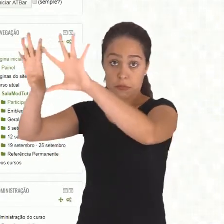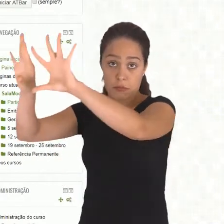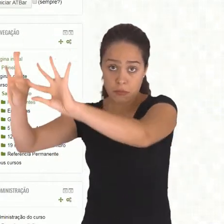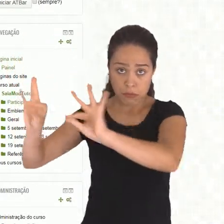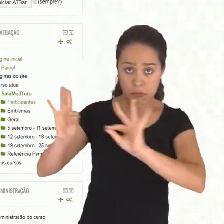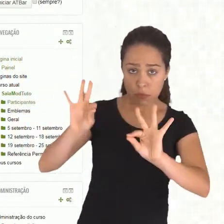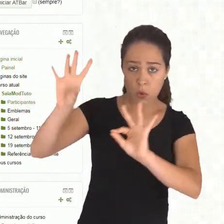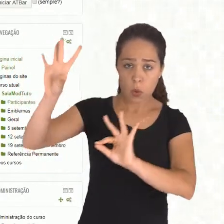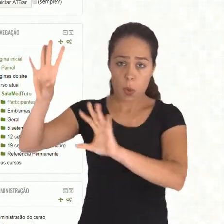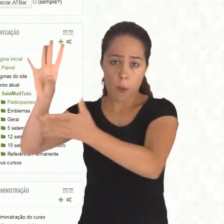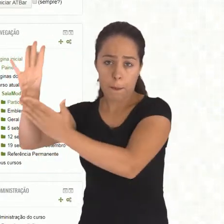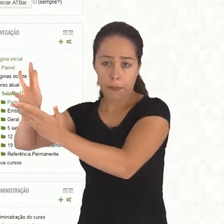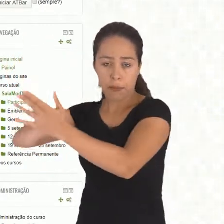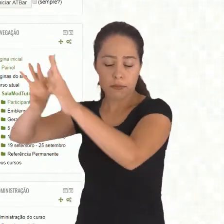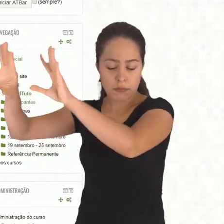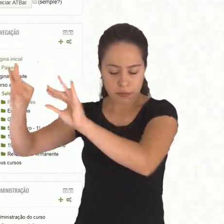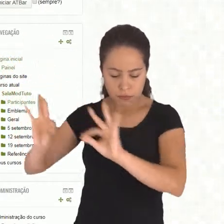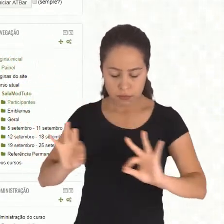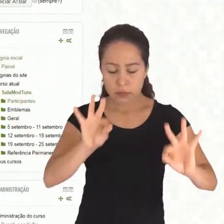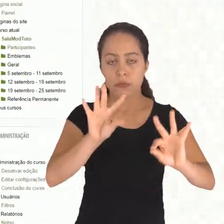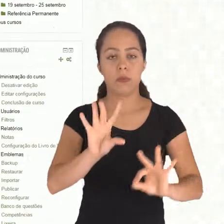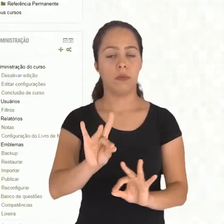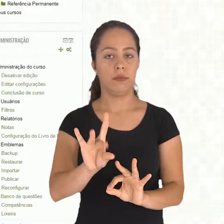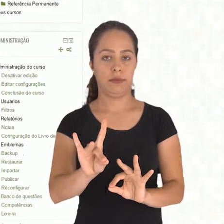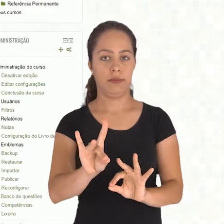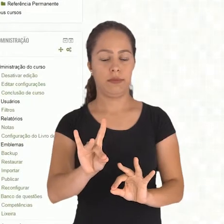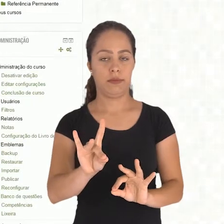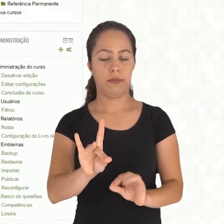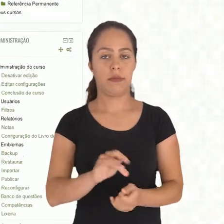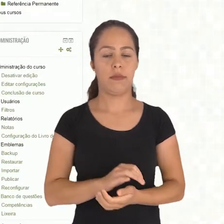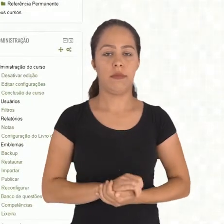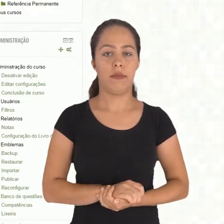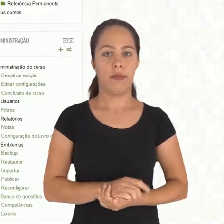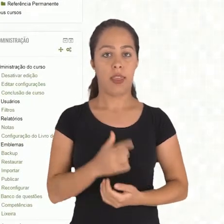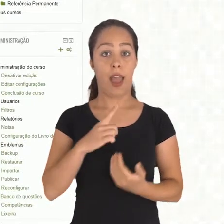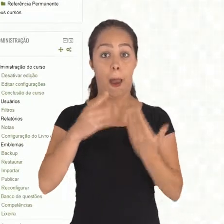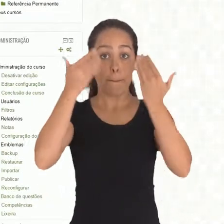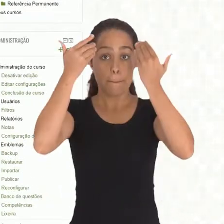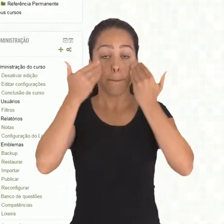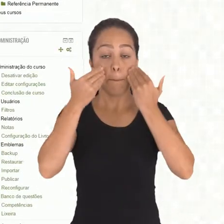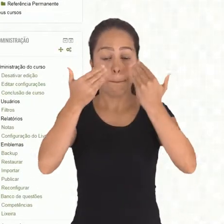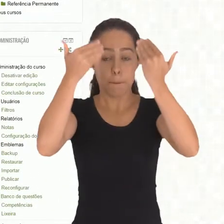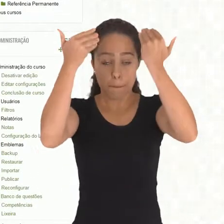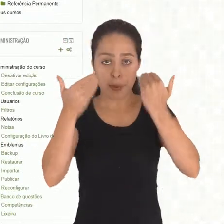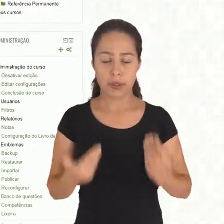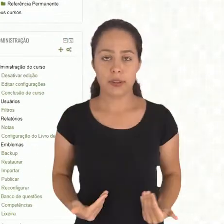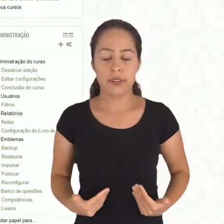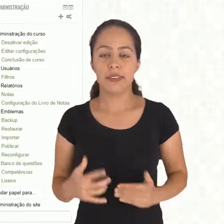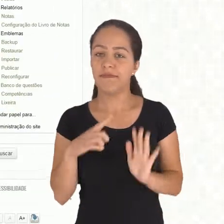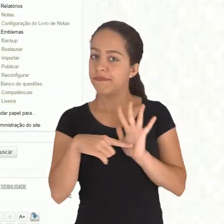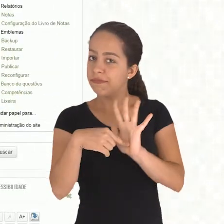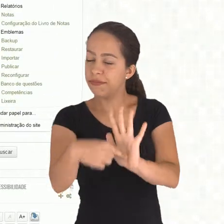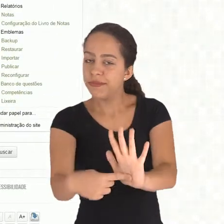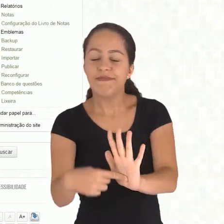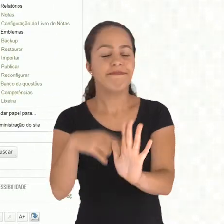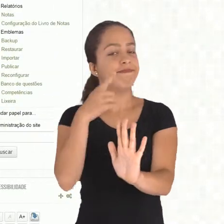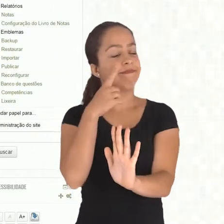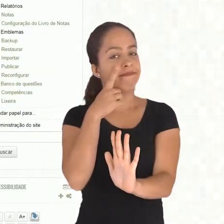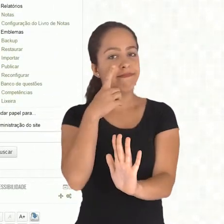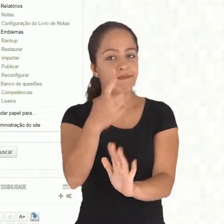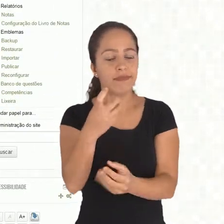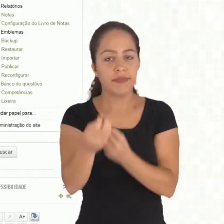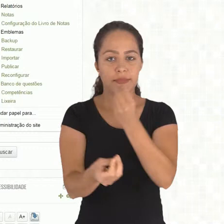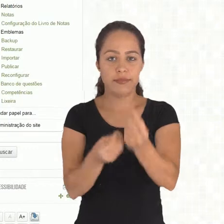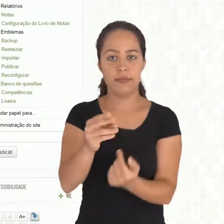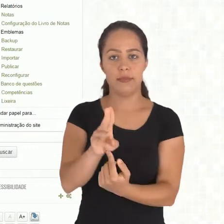Ctrl C em alguma URL e Ctrl V aqui, tá bom? Pode colocar uma descrição. Em aparência, é que estão as